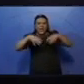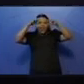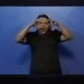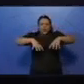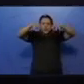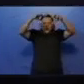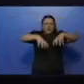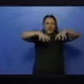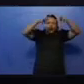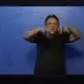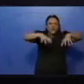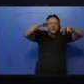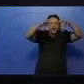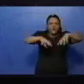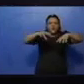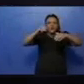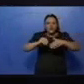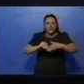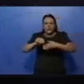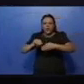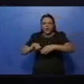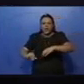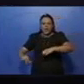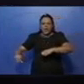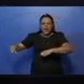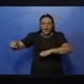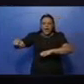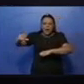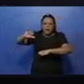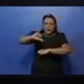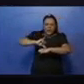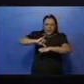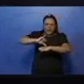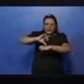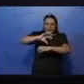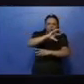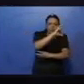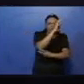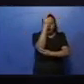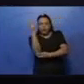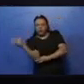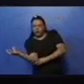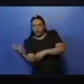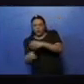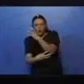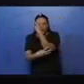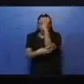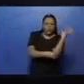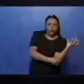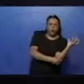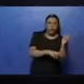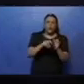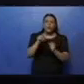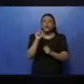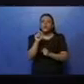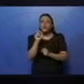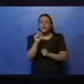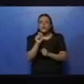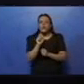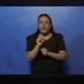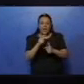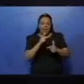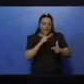praça. Se for um assunto sobre cidades, os problemas das grandes cidades. E aí? A